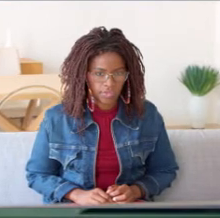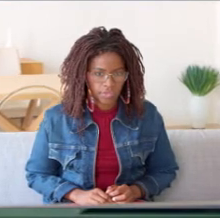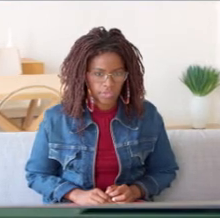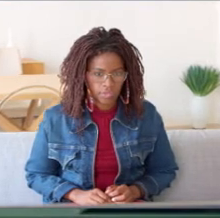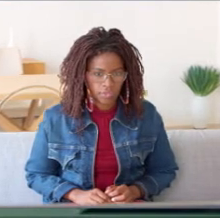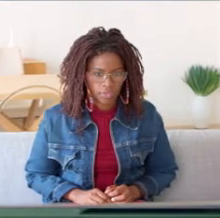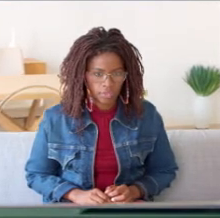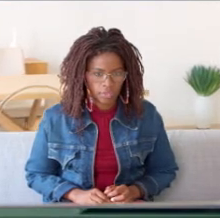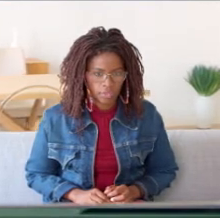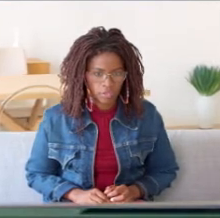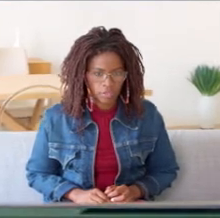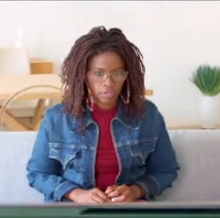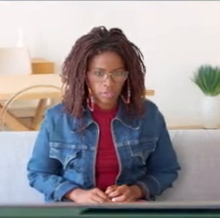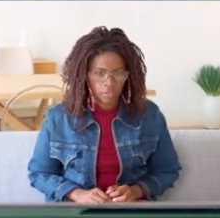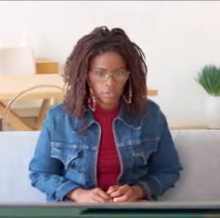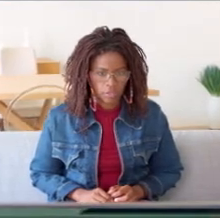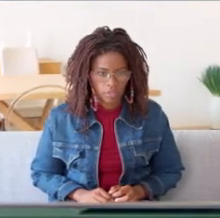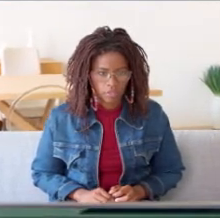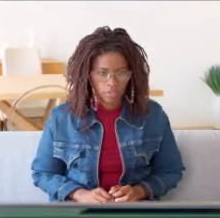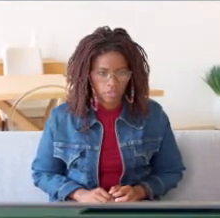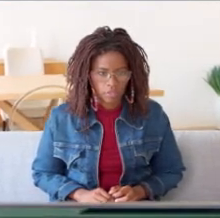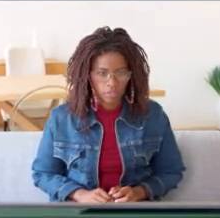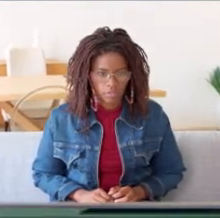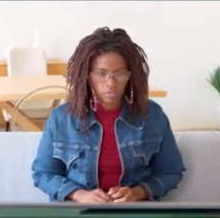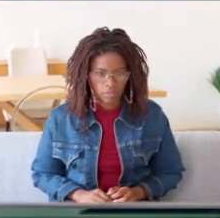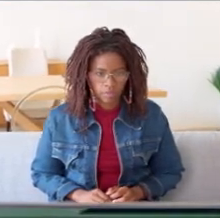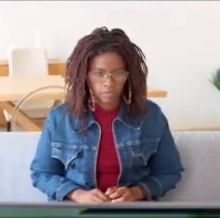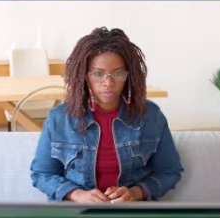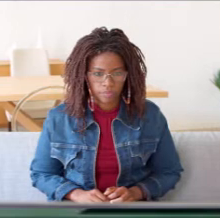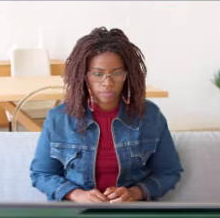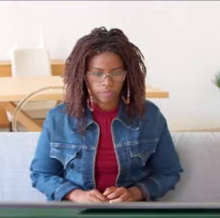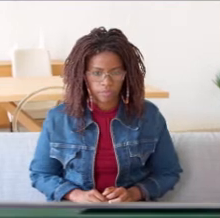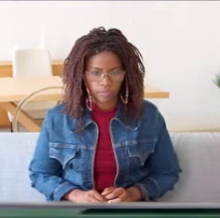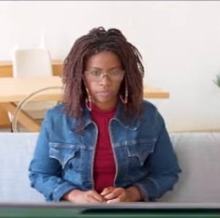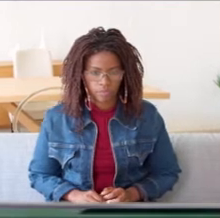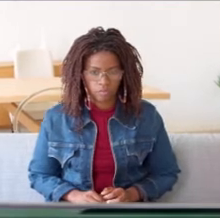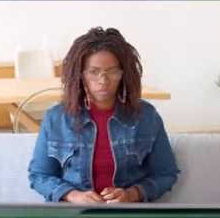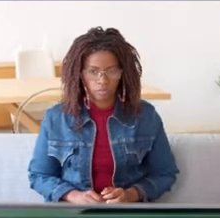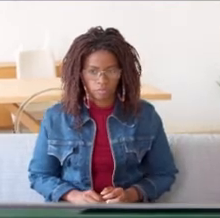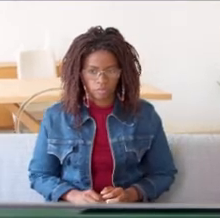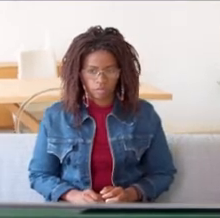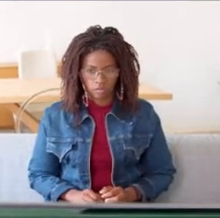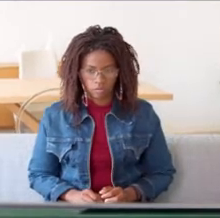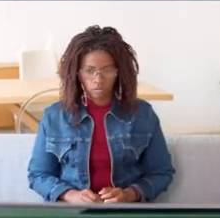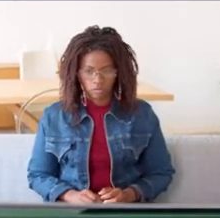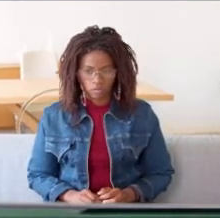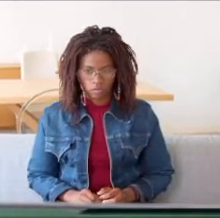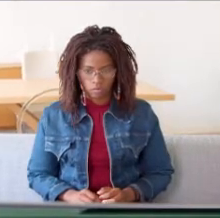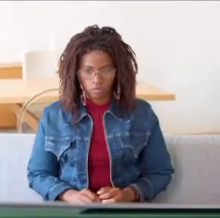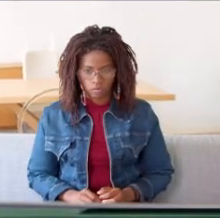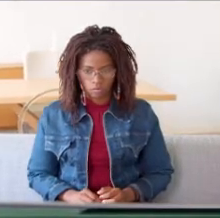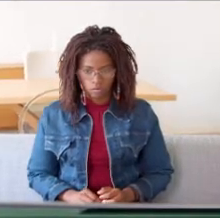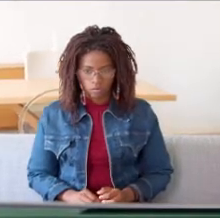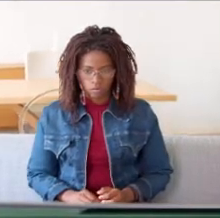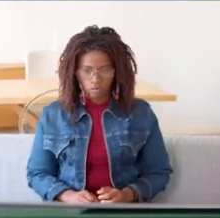partida o Vitinho Eu tinha dado três assistências o Vitinho vinha em alta e ele coloca o Diego Ribas para mim